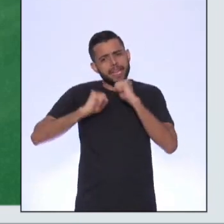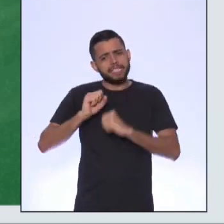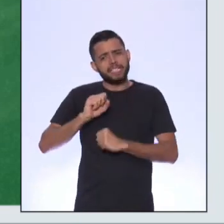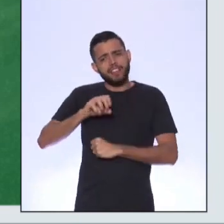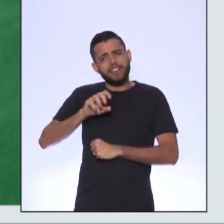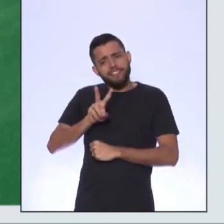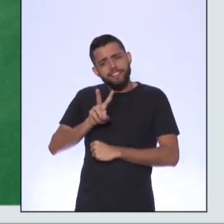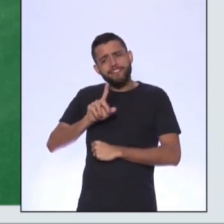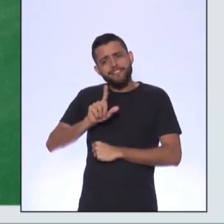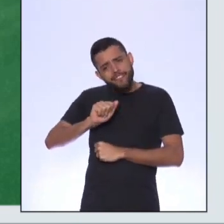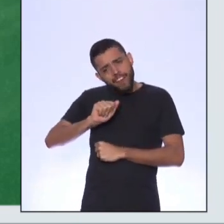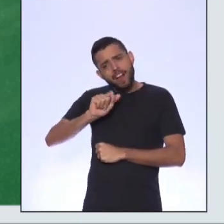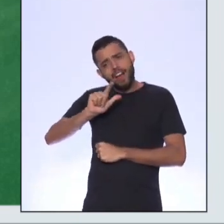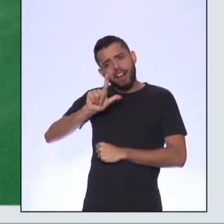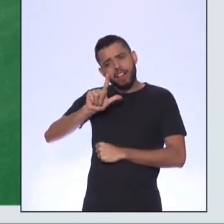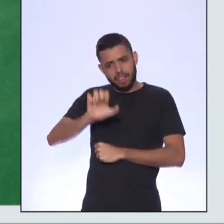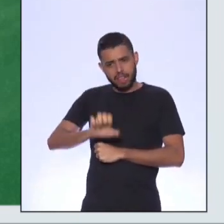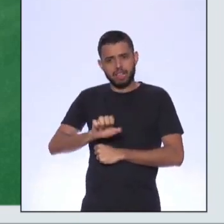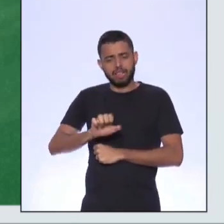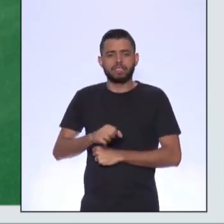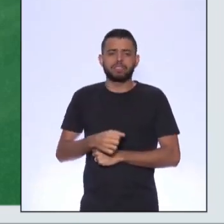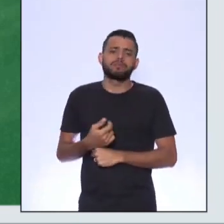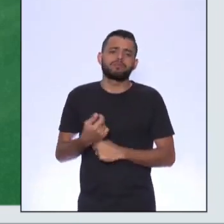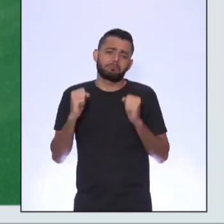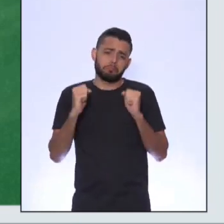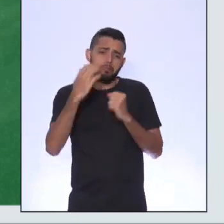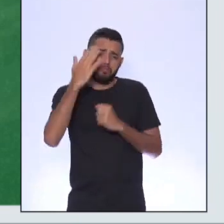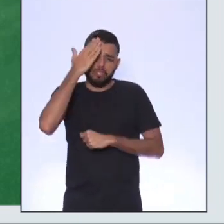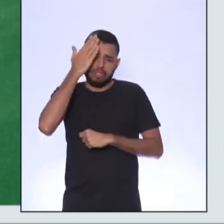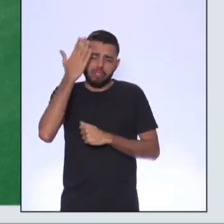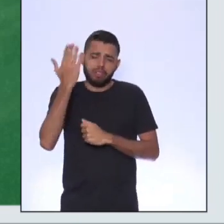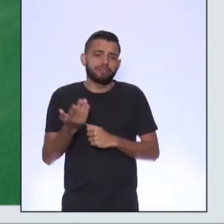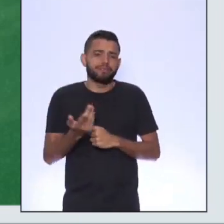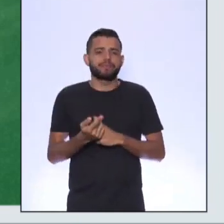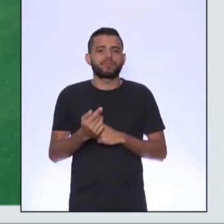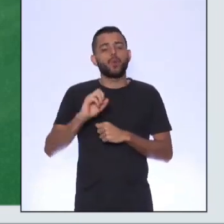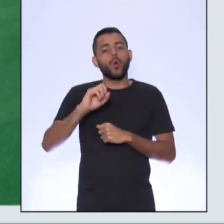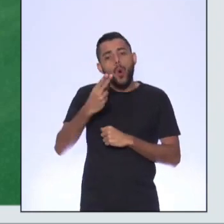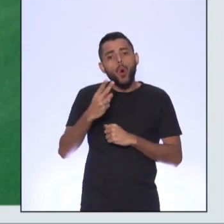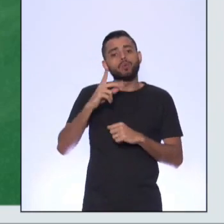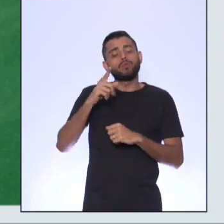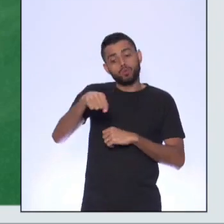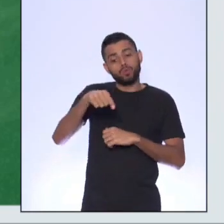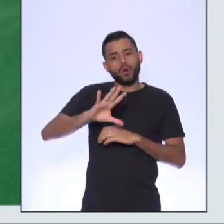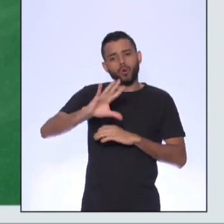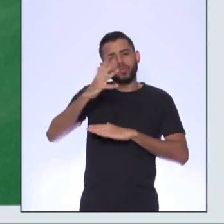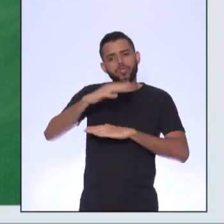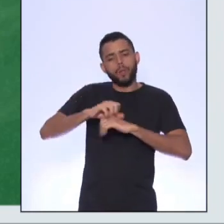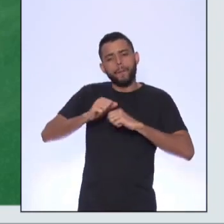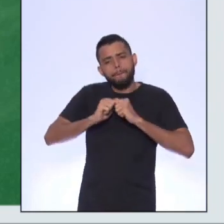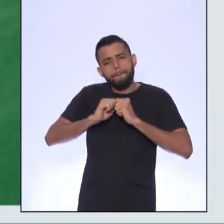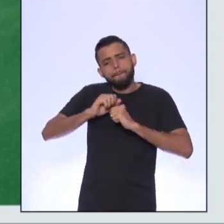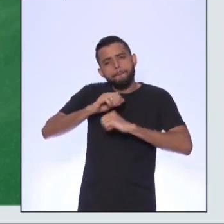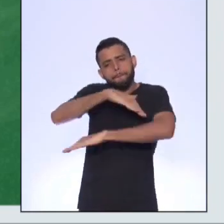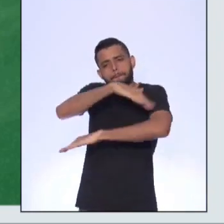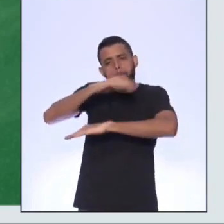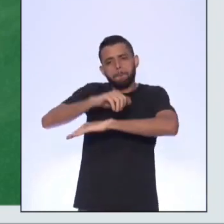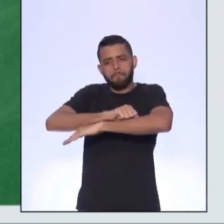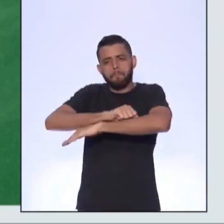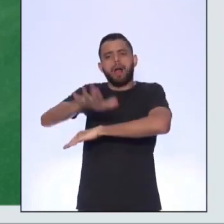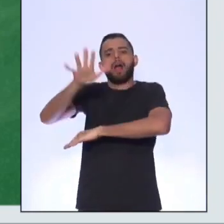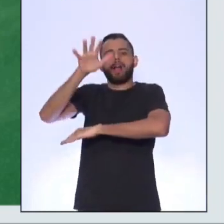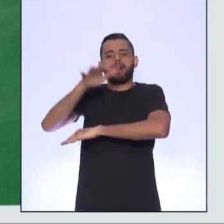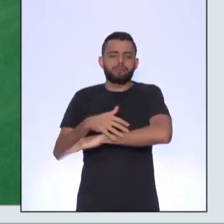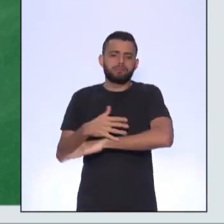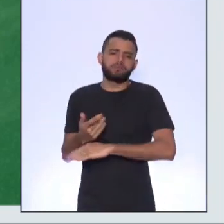quando chegou tirou essa paz. Eu posso entender que foi a tragédia, né, que tirou essa paz que tinha lá. Eu posso entender que